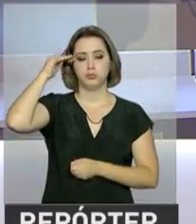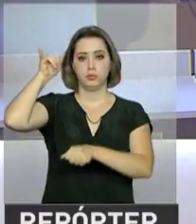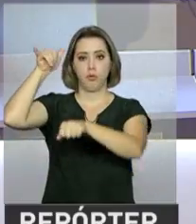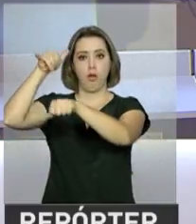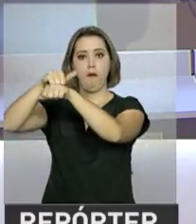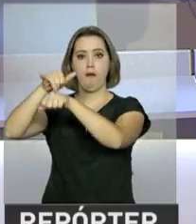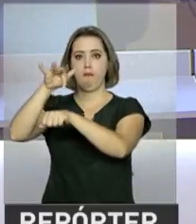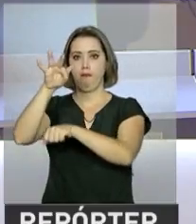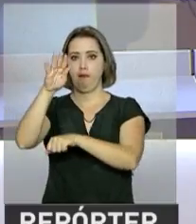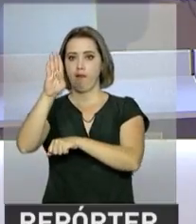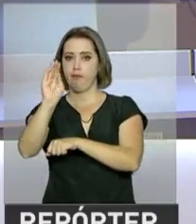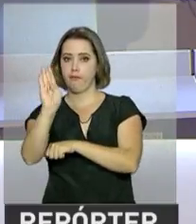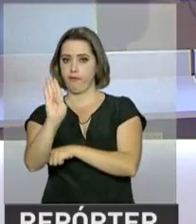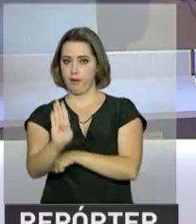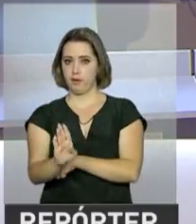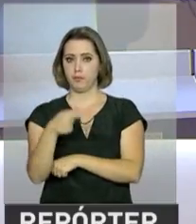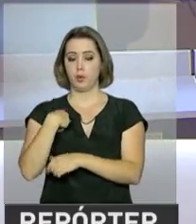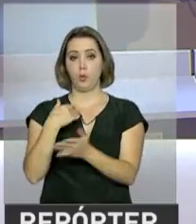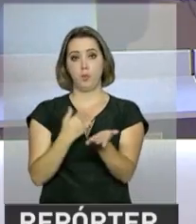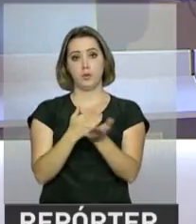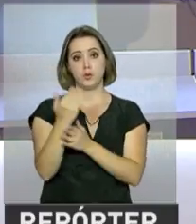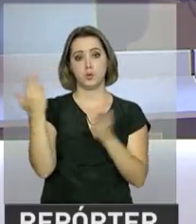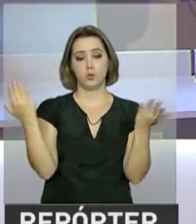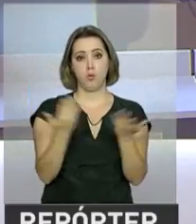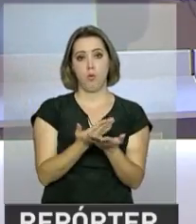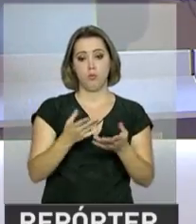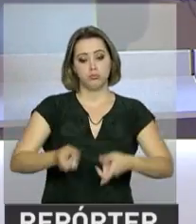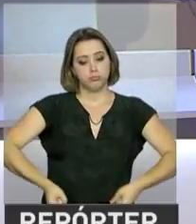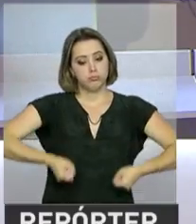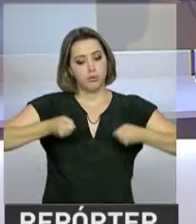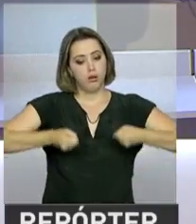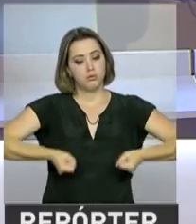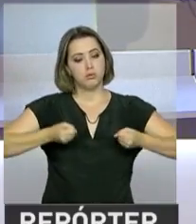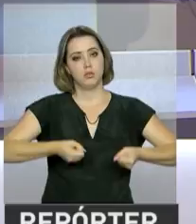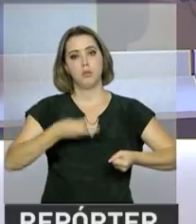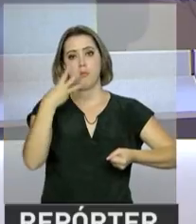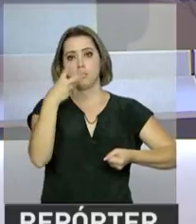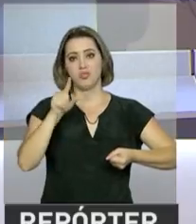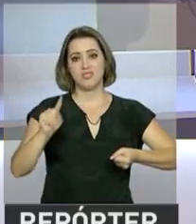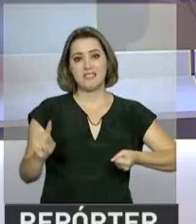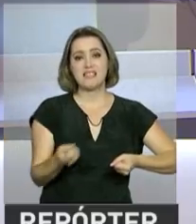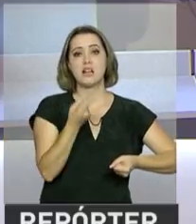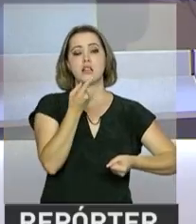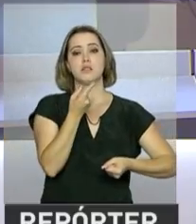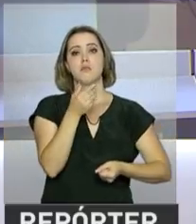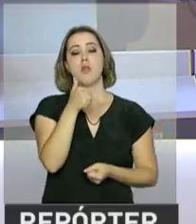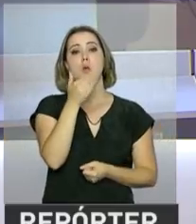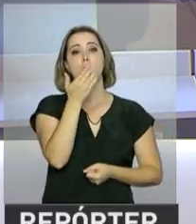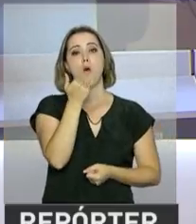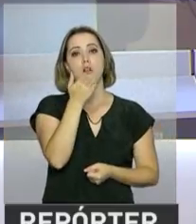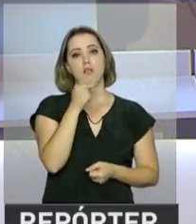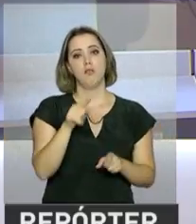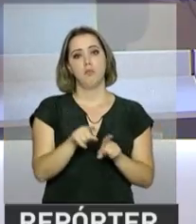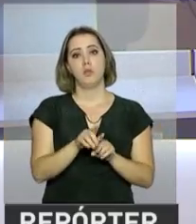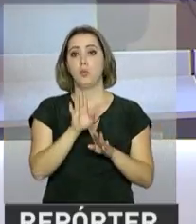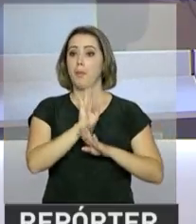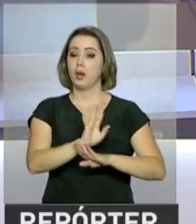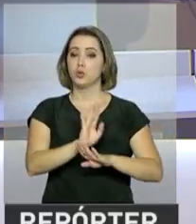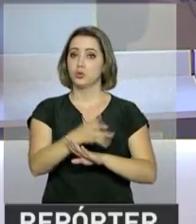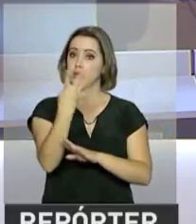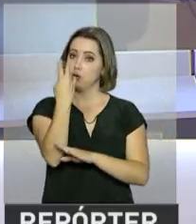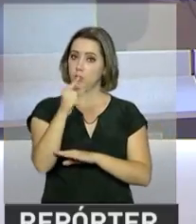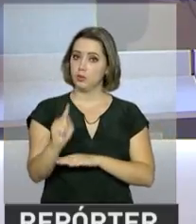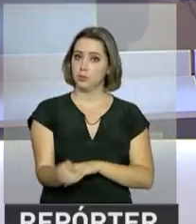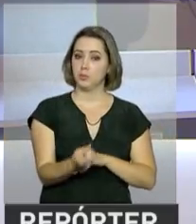iniciou hoje o transporte de 3 mil cestas básicas para socorrer cerca de 4 mil pessoas que estão ilhadas